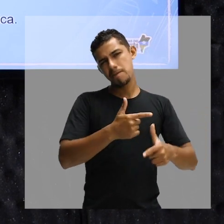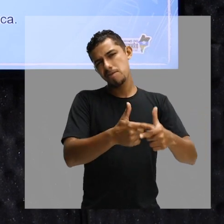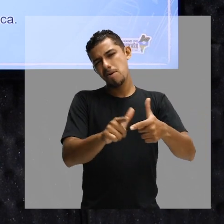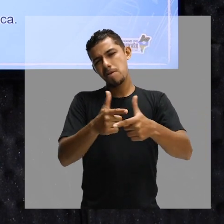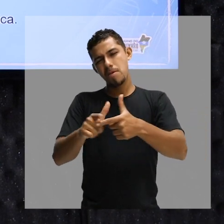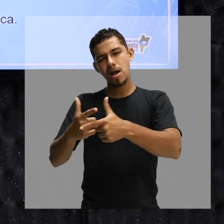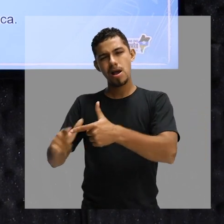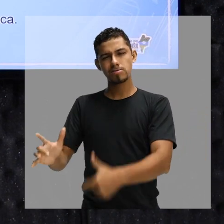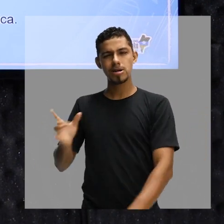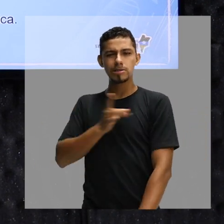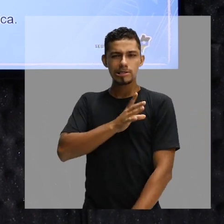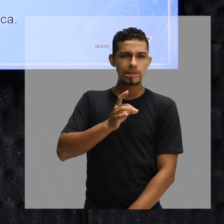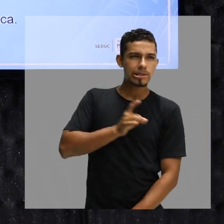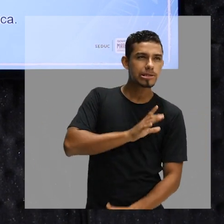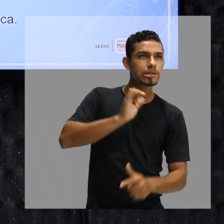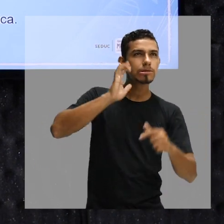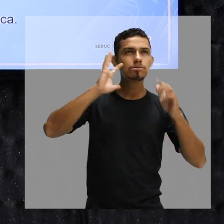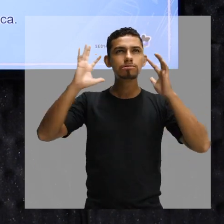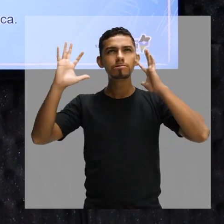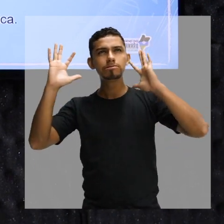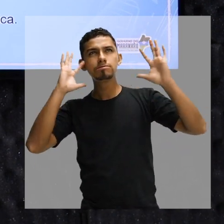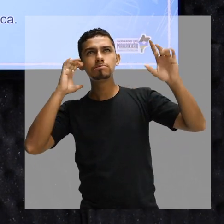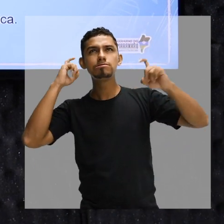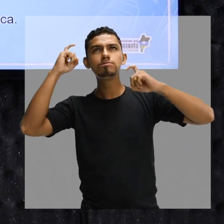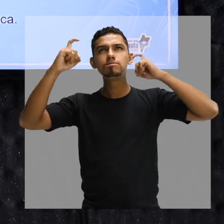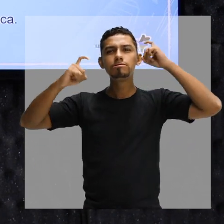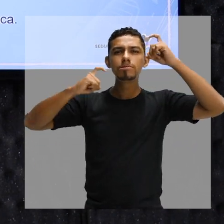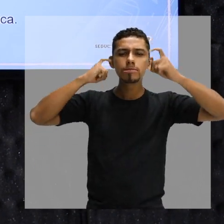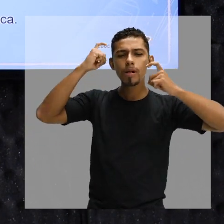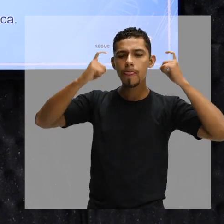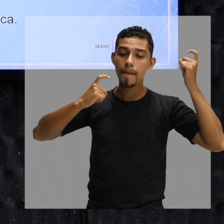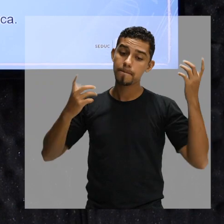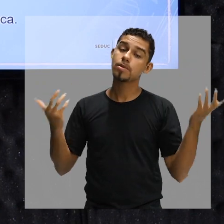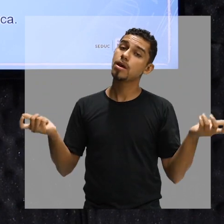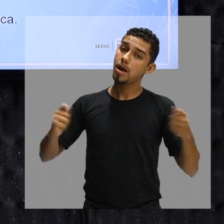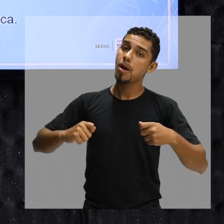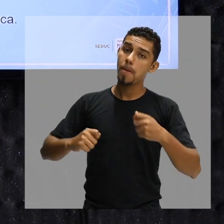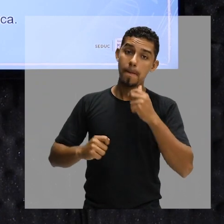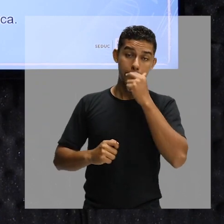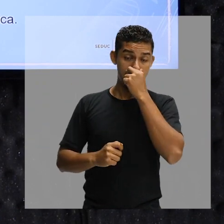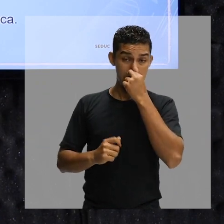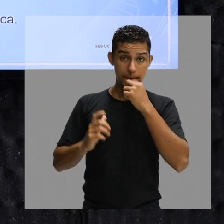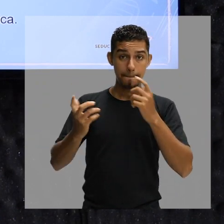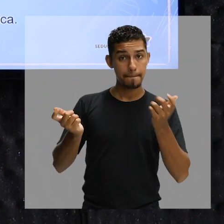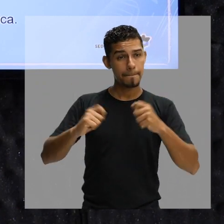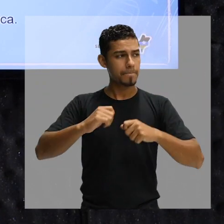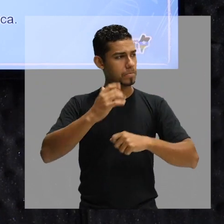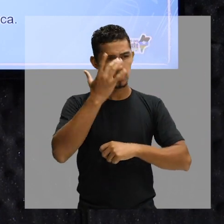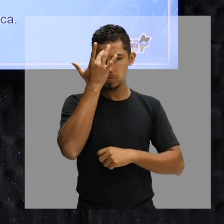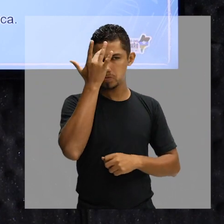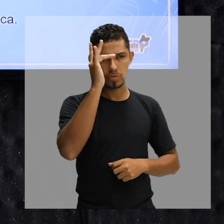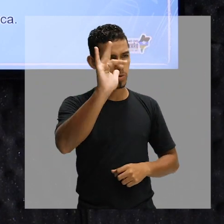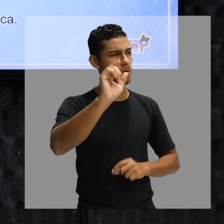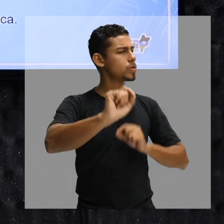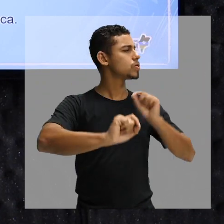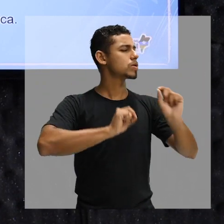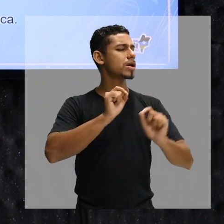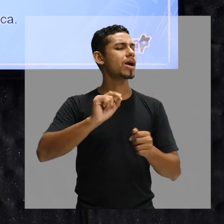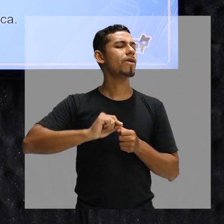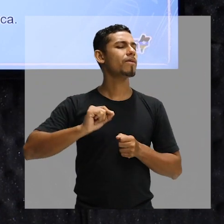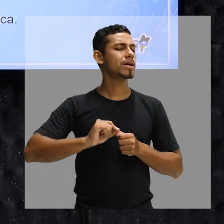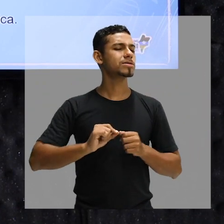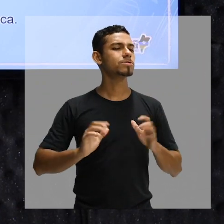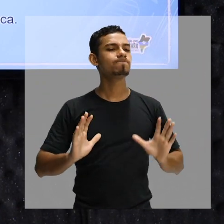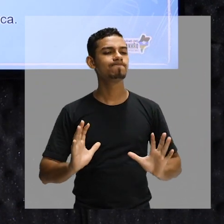problemas, temores e até mesmo umas condições, obviamente, né, de não saber o que fazer com